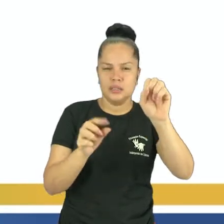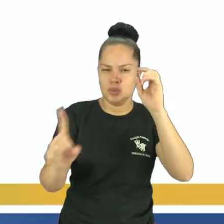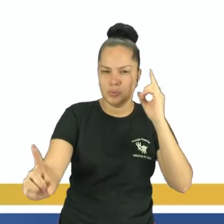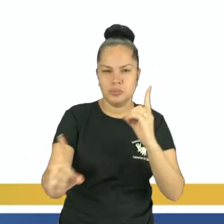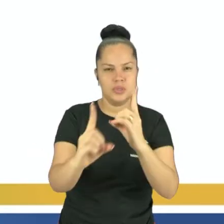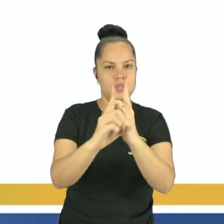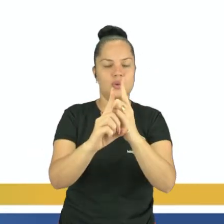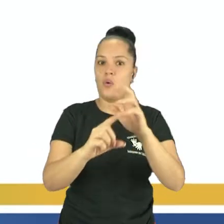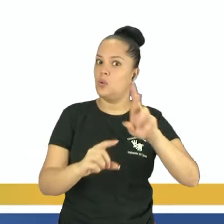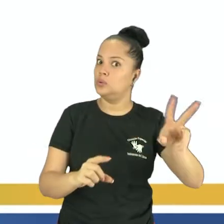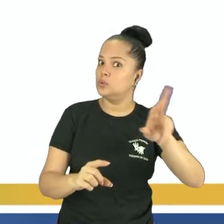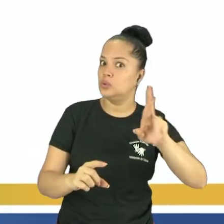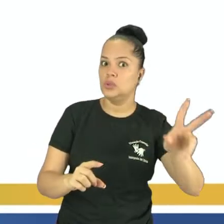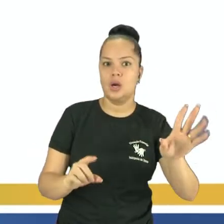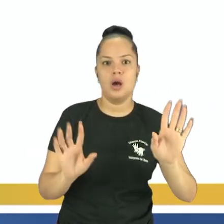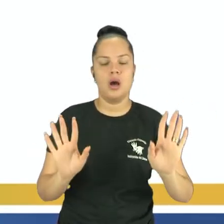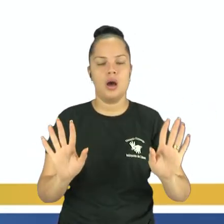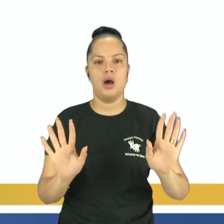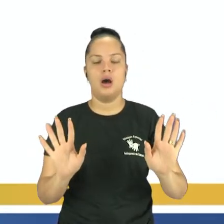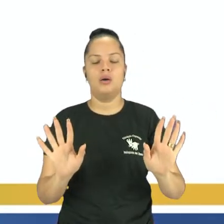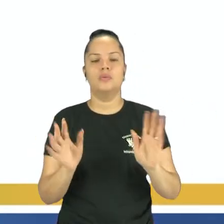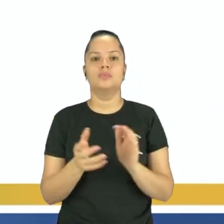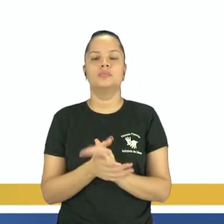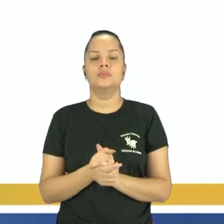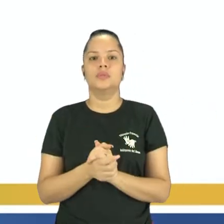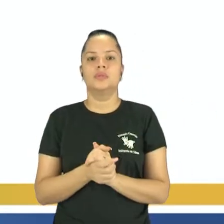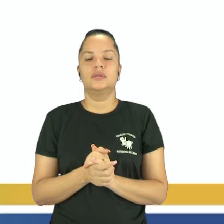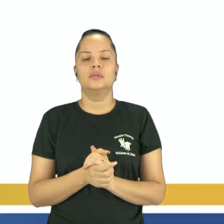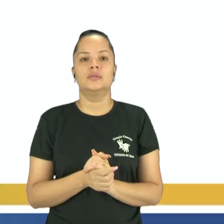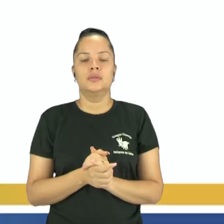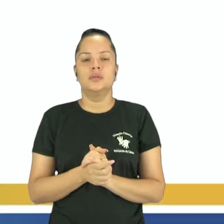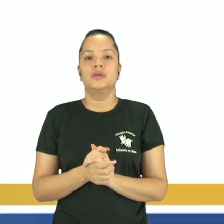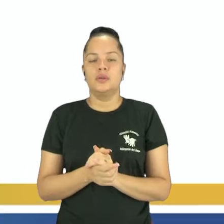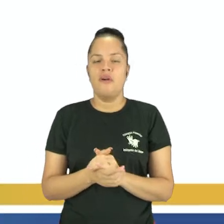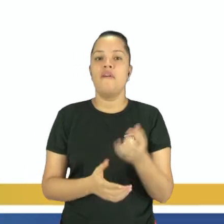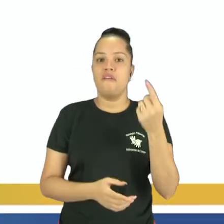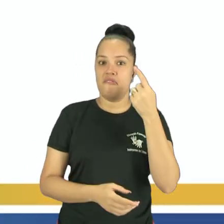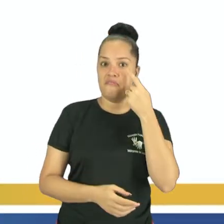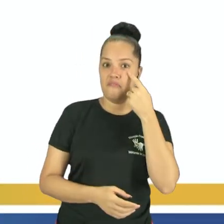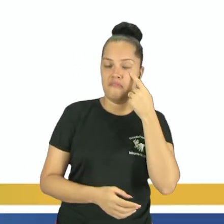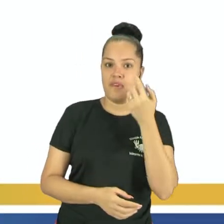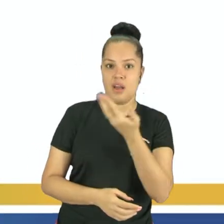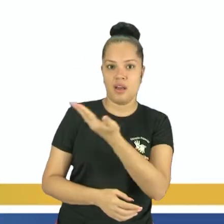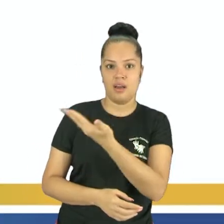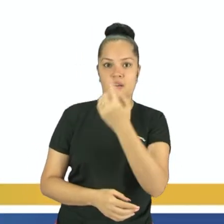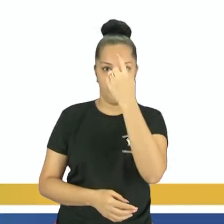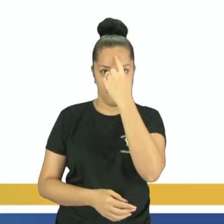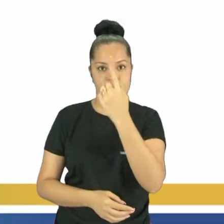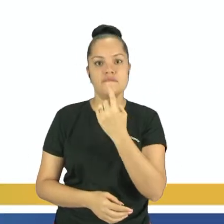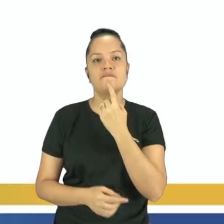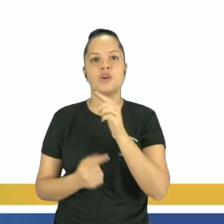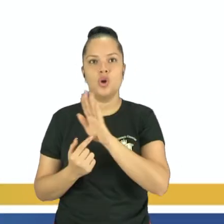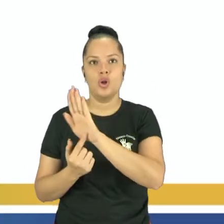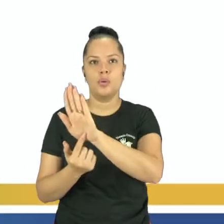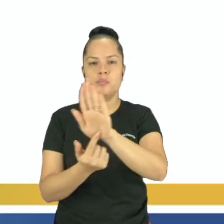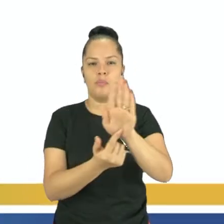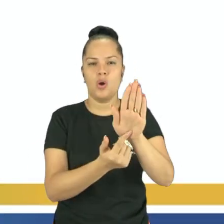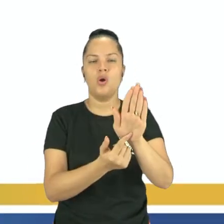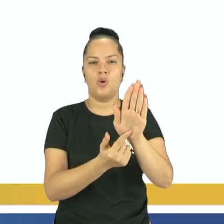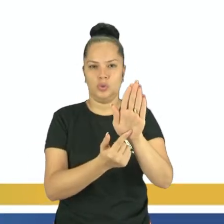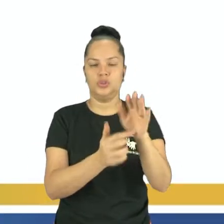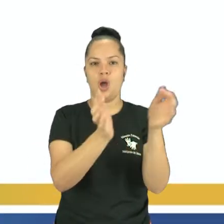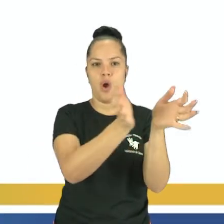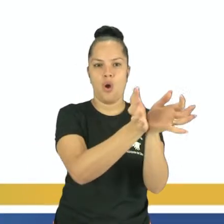tocam apenas nas extremidades, tá, gente? Então, observem a figura que apresenta polígonos simples e a figura